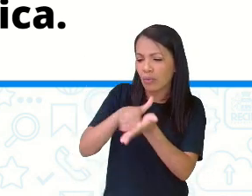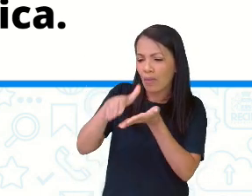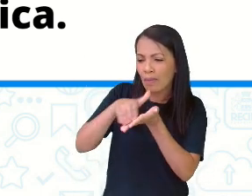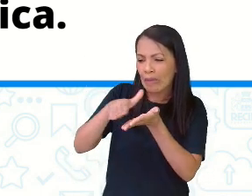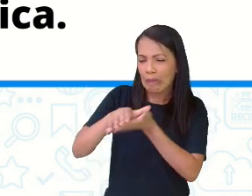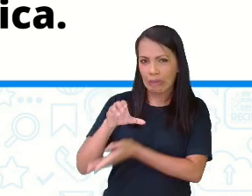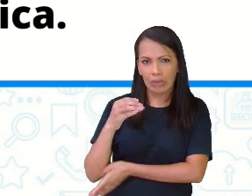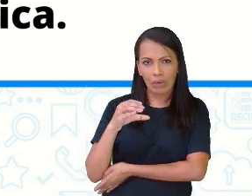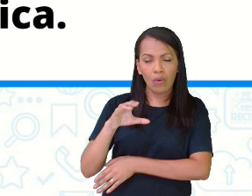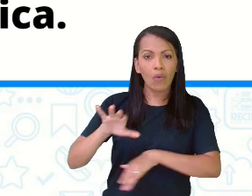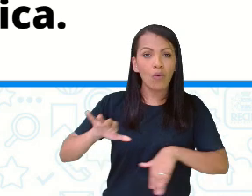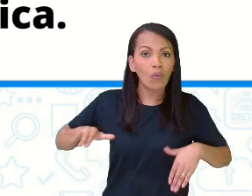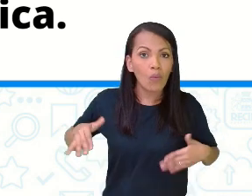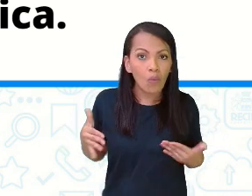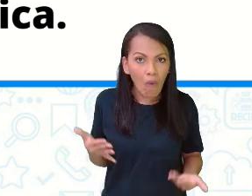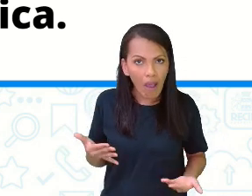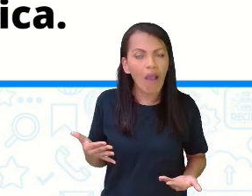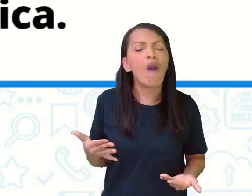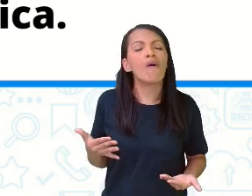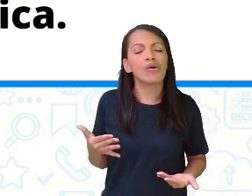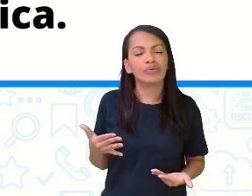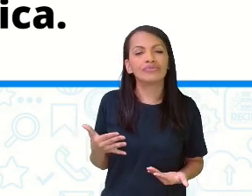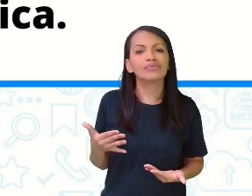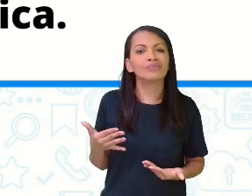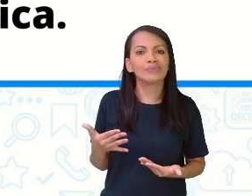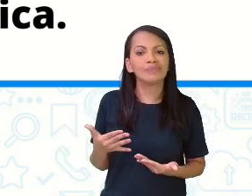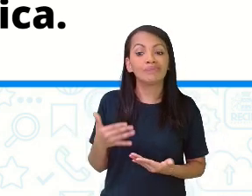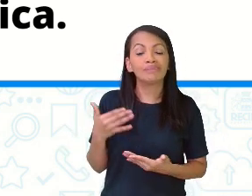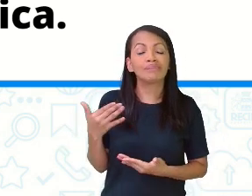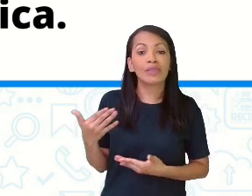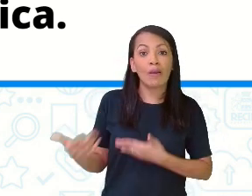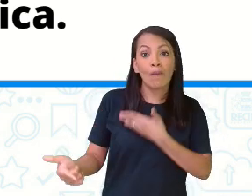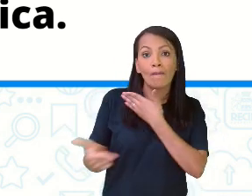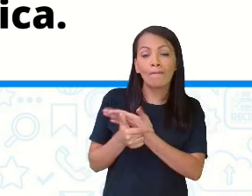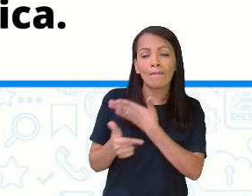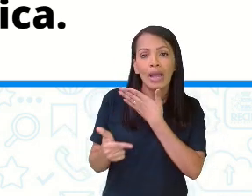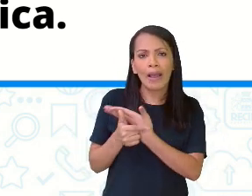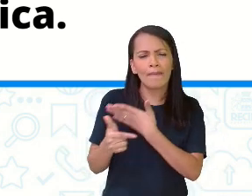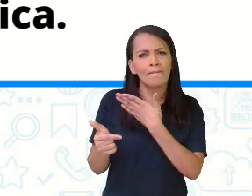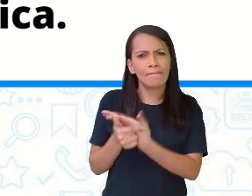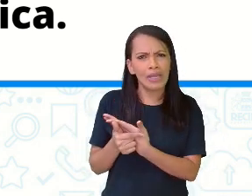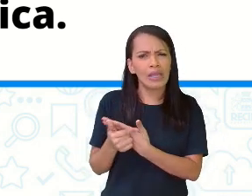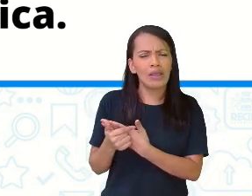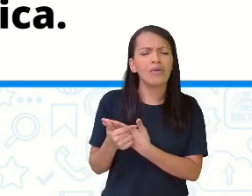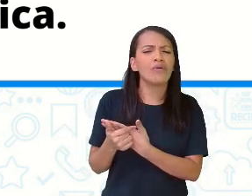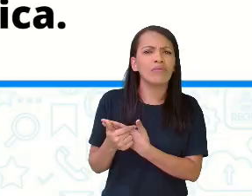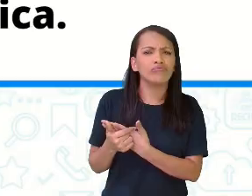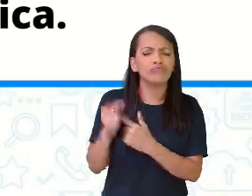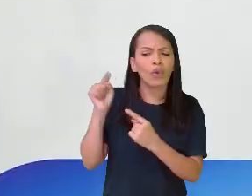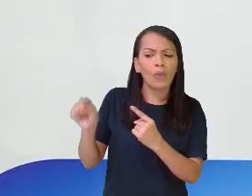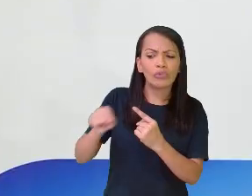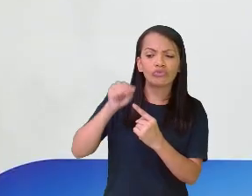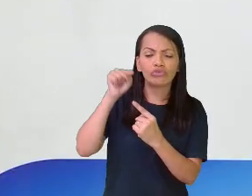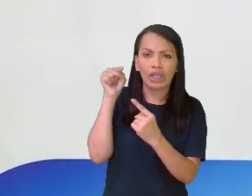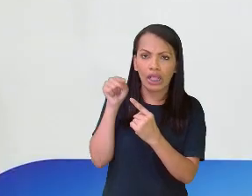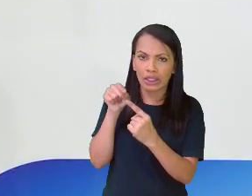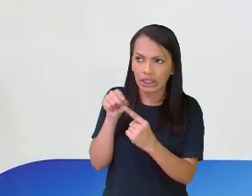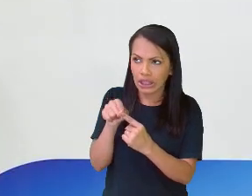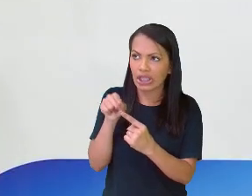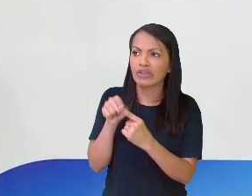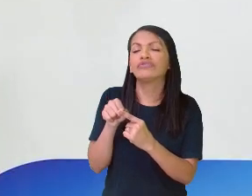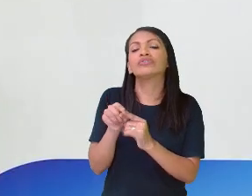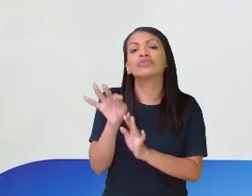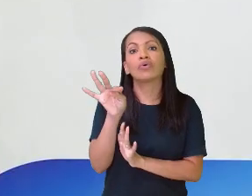é a função do texto de divulgação científica? Nós falamos bastante aqui